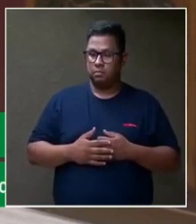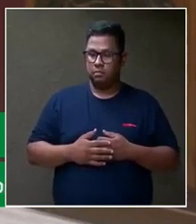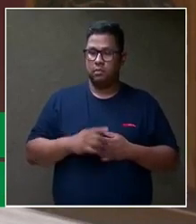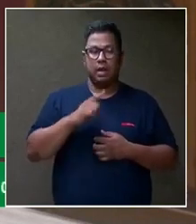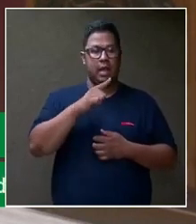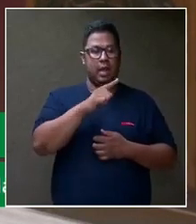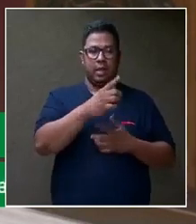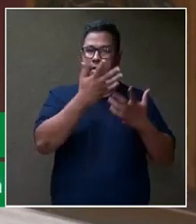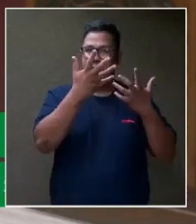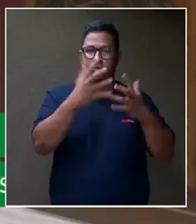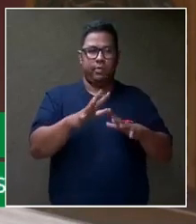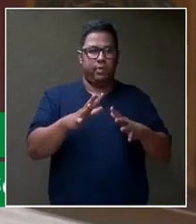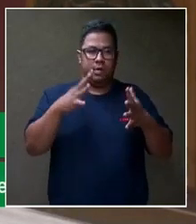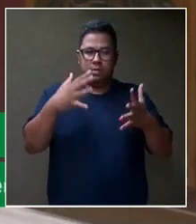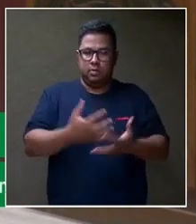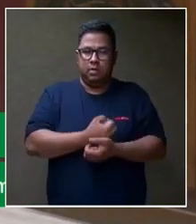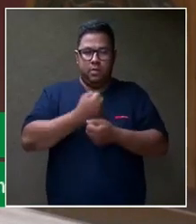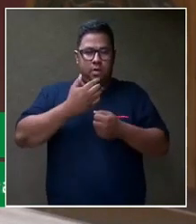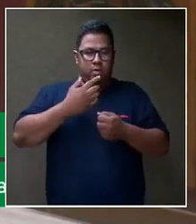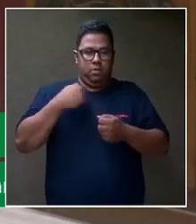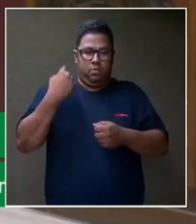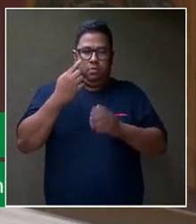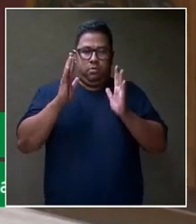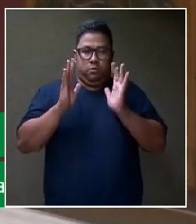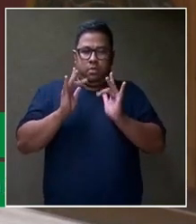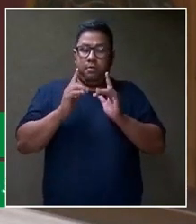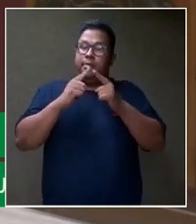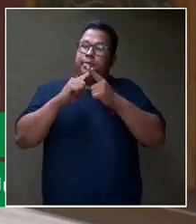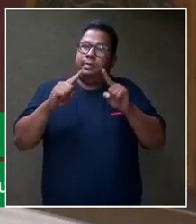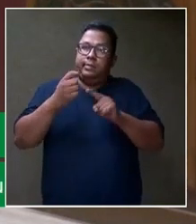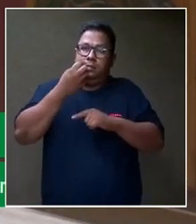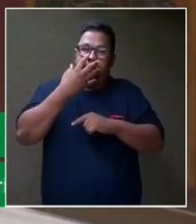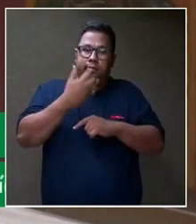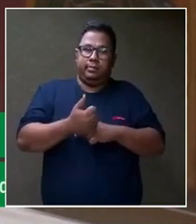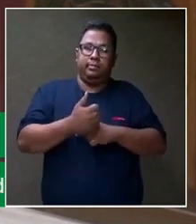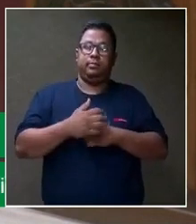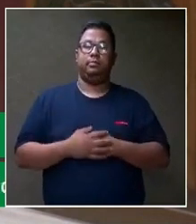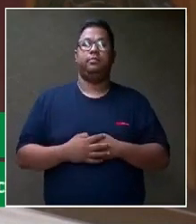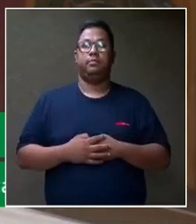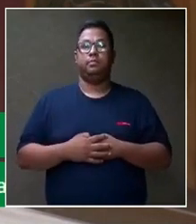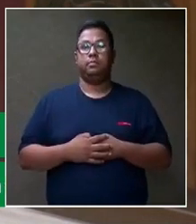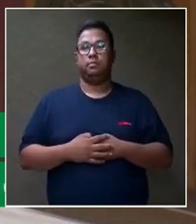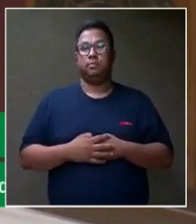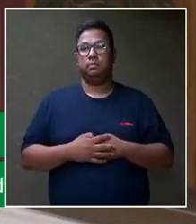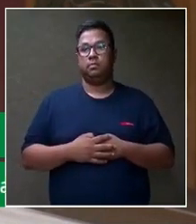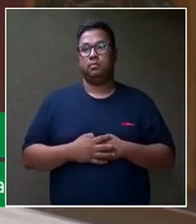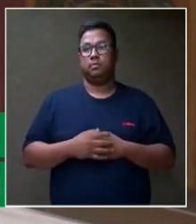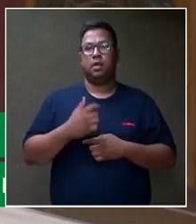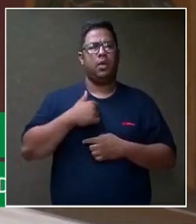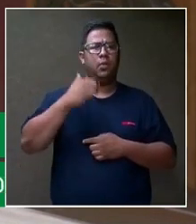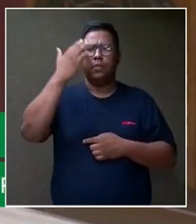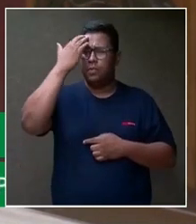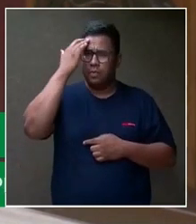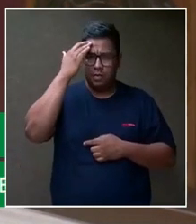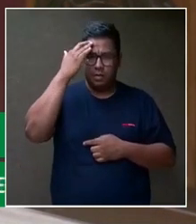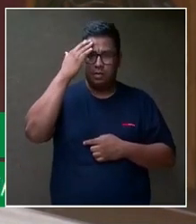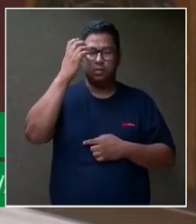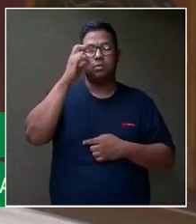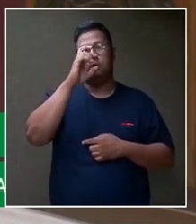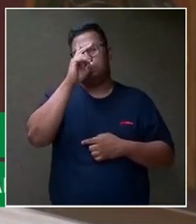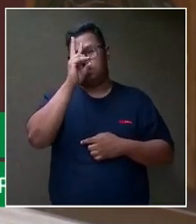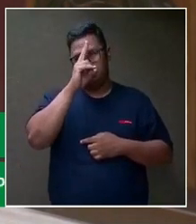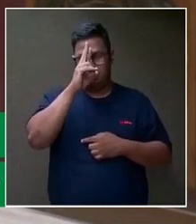ela não quer salvar o nosso relacionamento, mas tá bom. Aí você disse assim, eu não entendi, tô